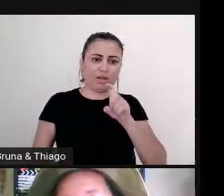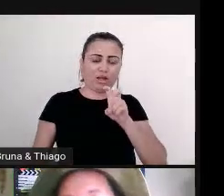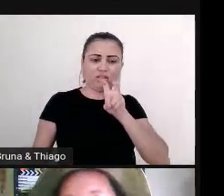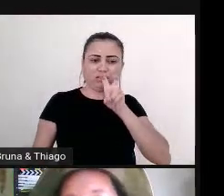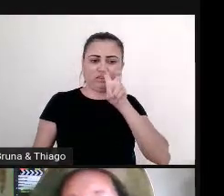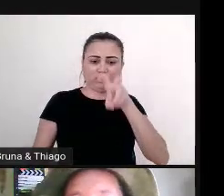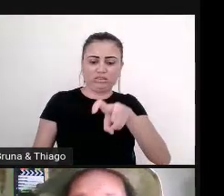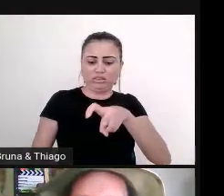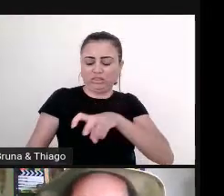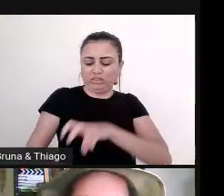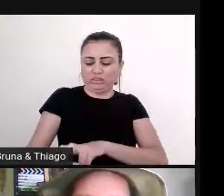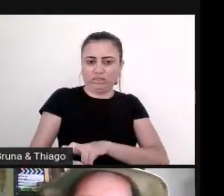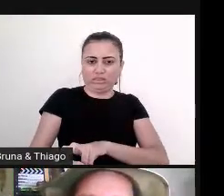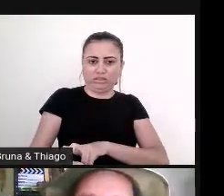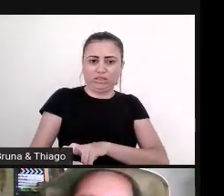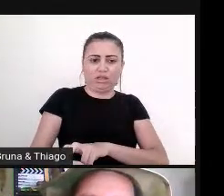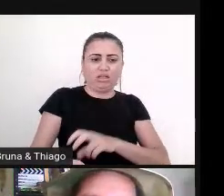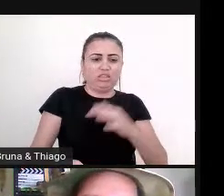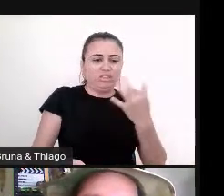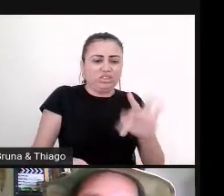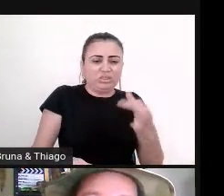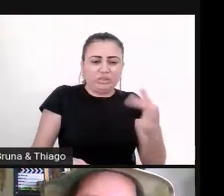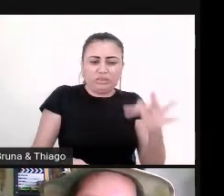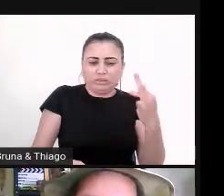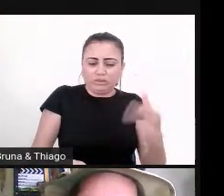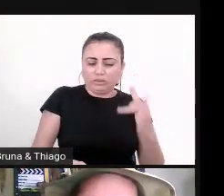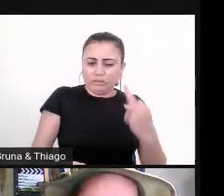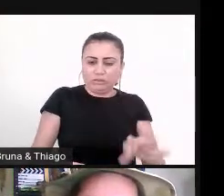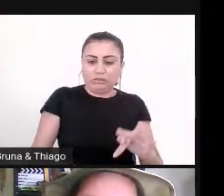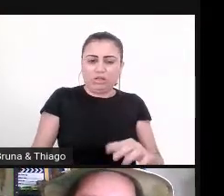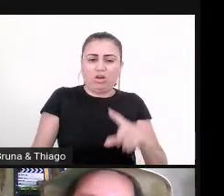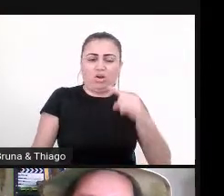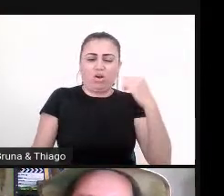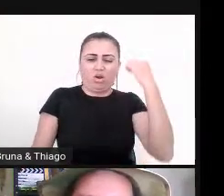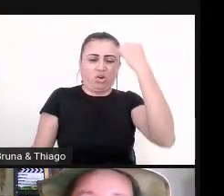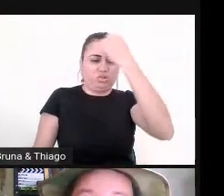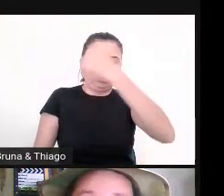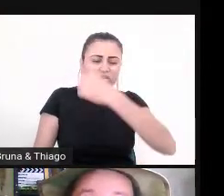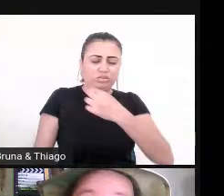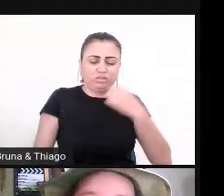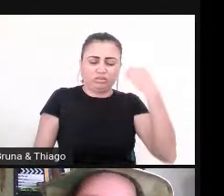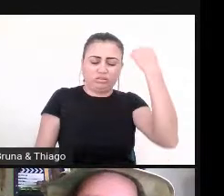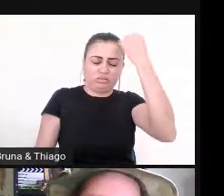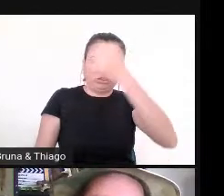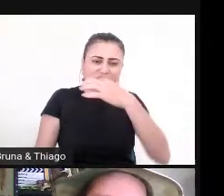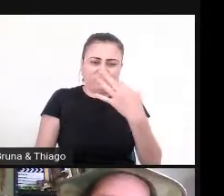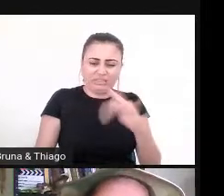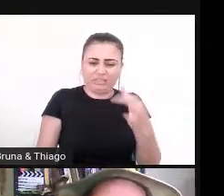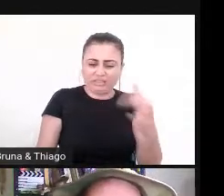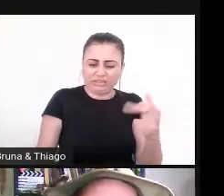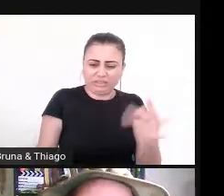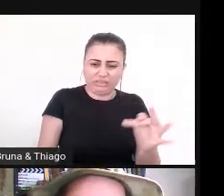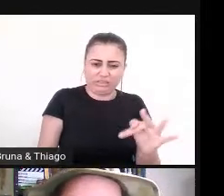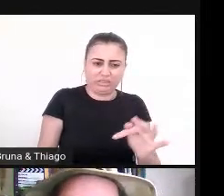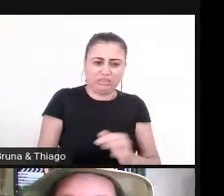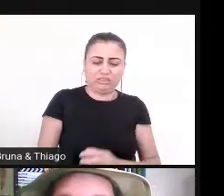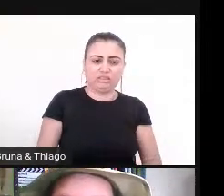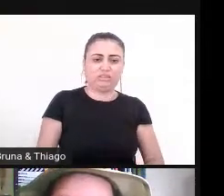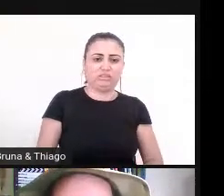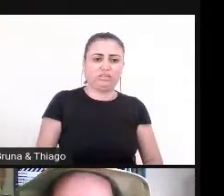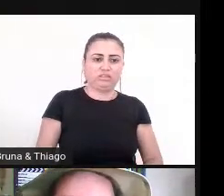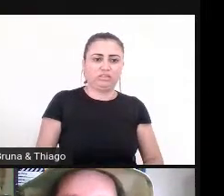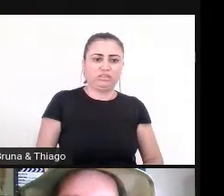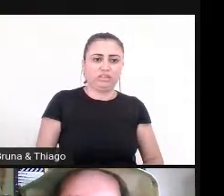um ácido muito, muito dolorido. Tá? A pessoa pode ter aí horas e horas, 3, 4 horas de dor intermitente. Né? Diz que a pessoa